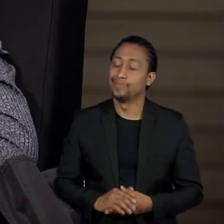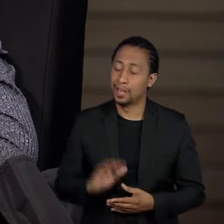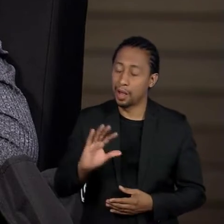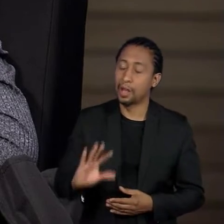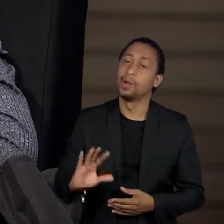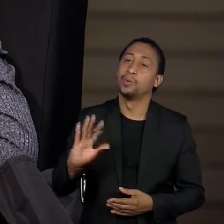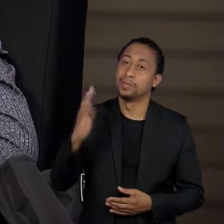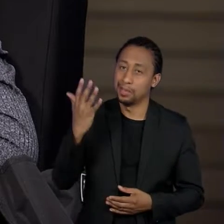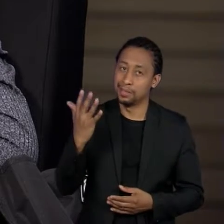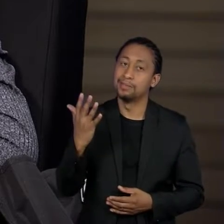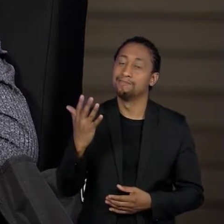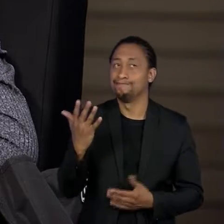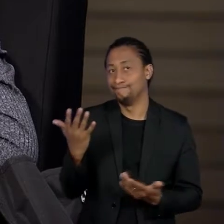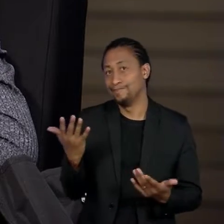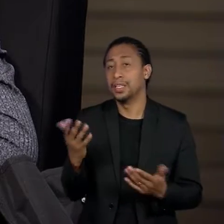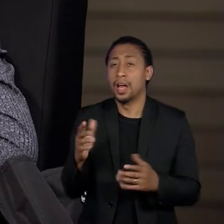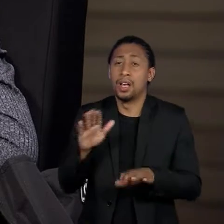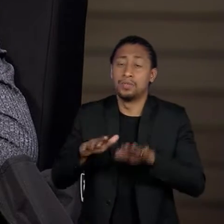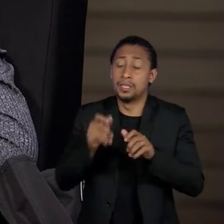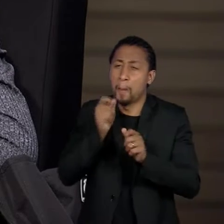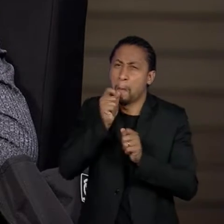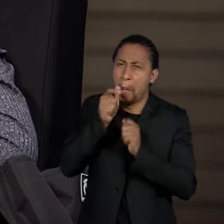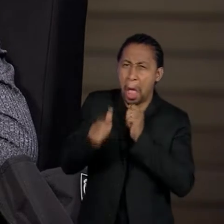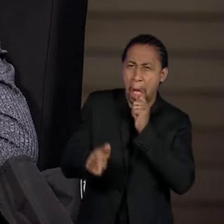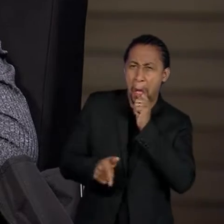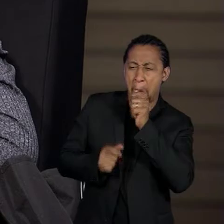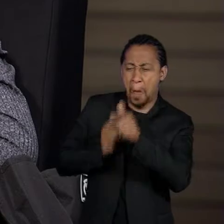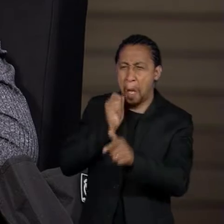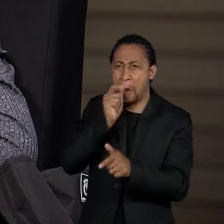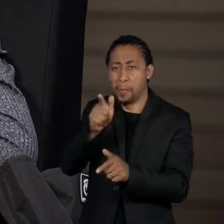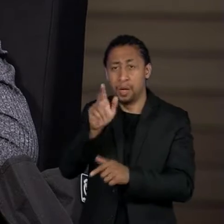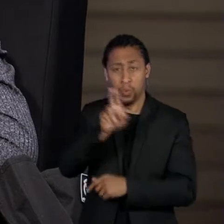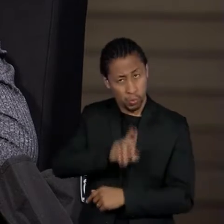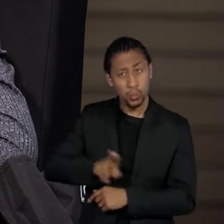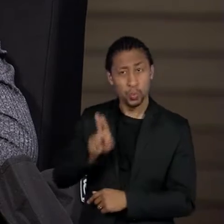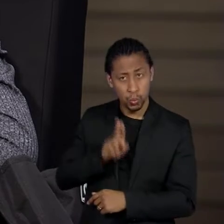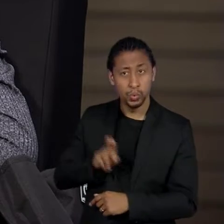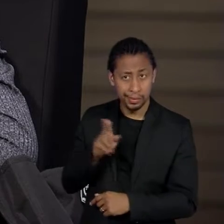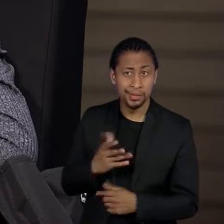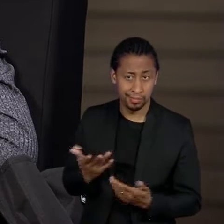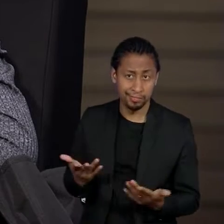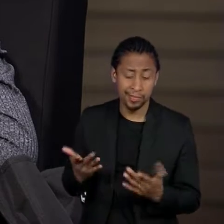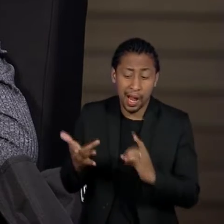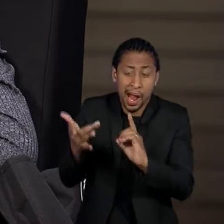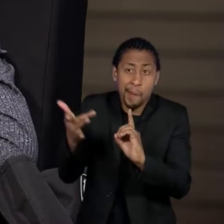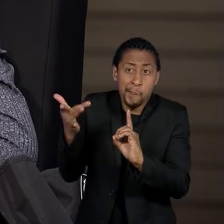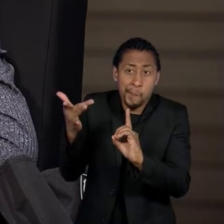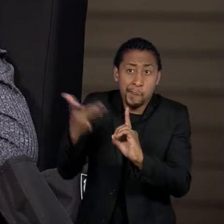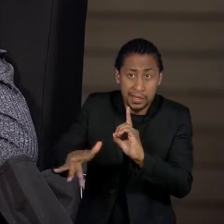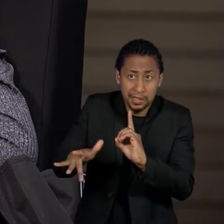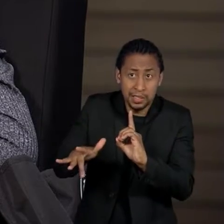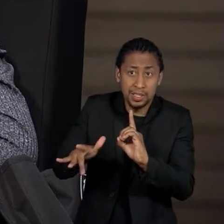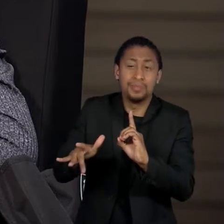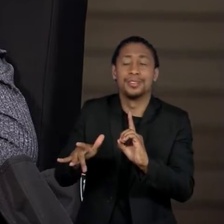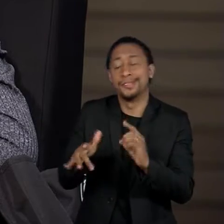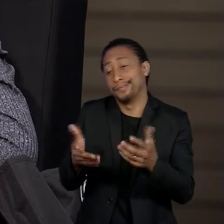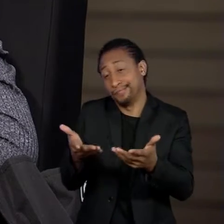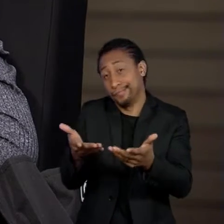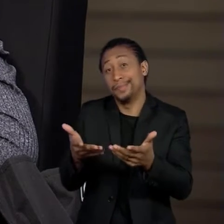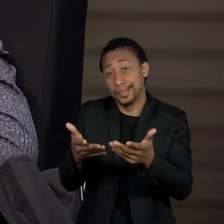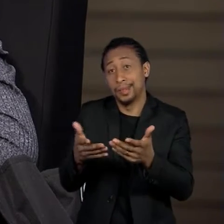muito usado para xingamento, por exemplo. O capacitismo ele é base para